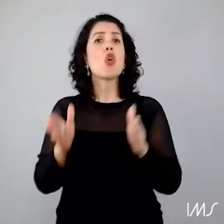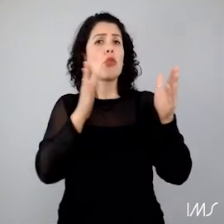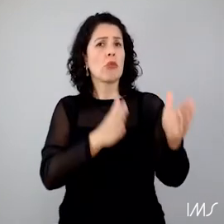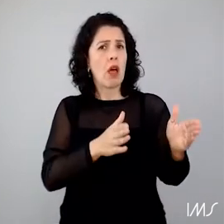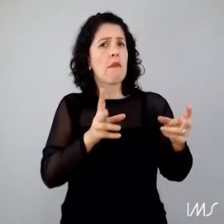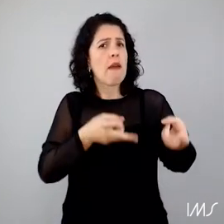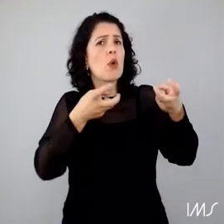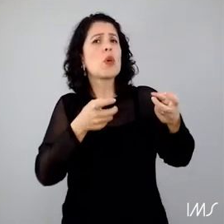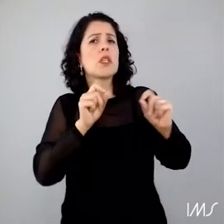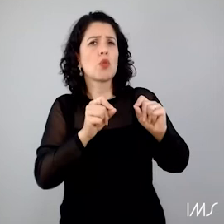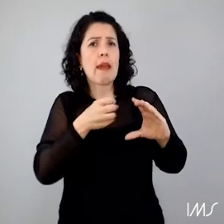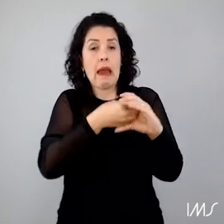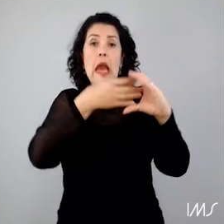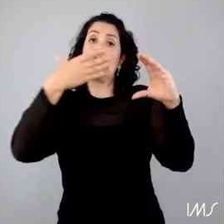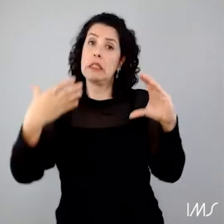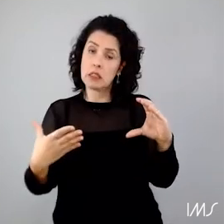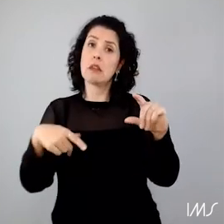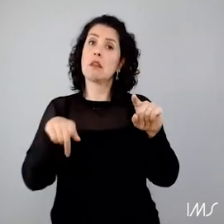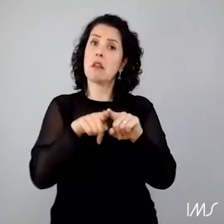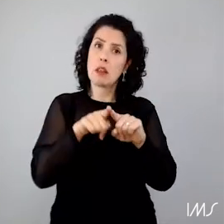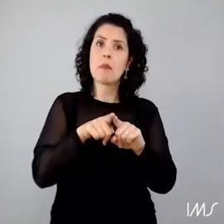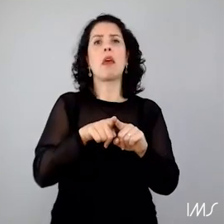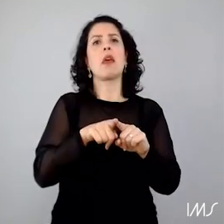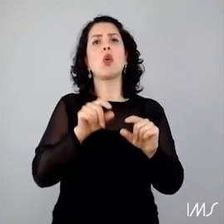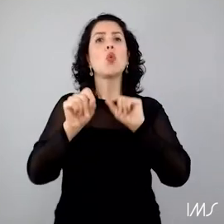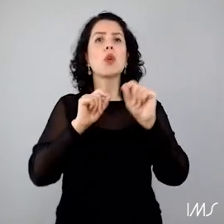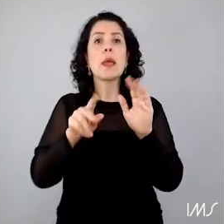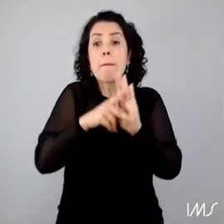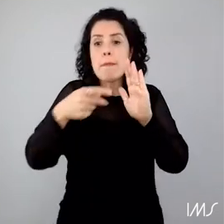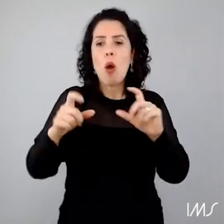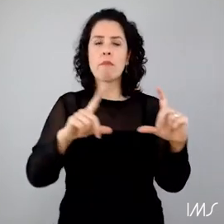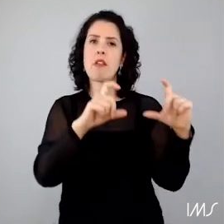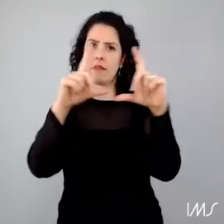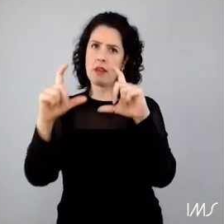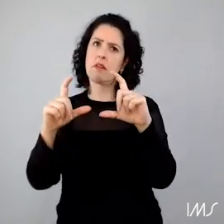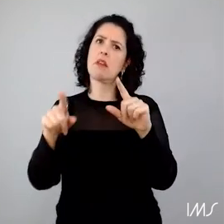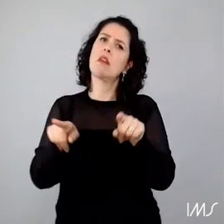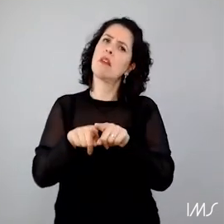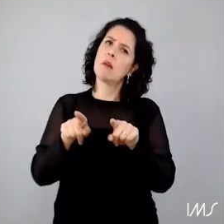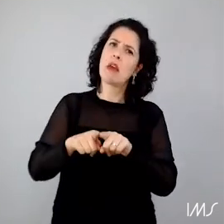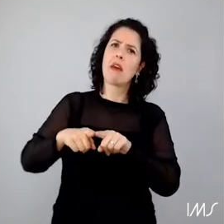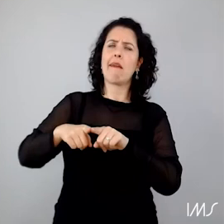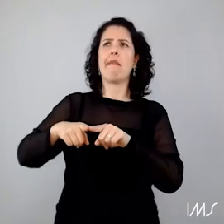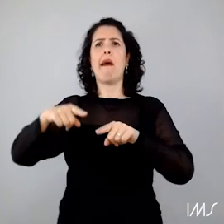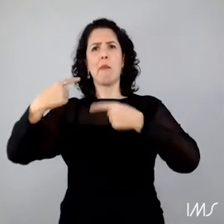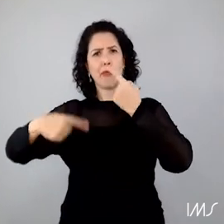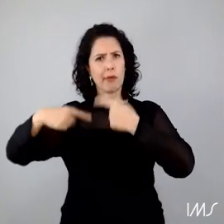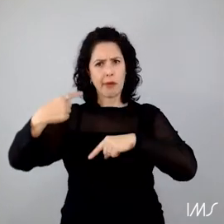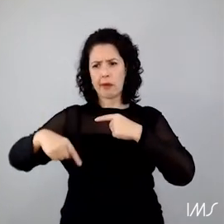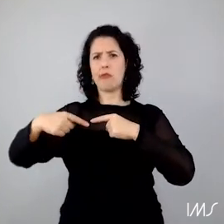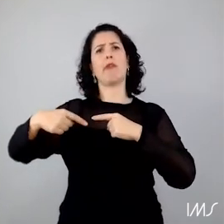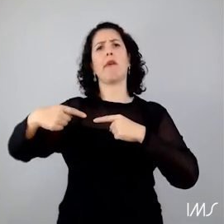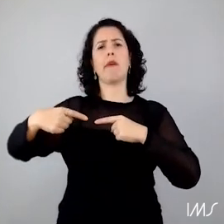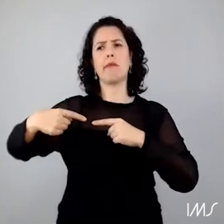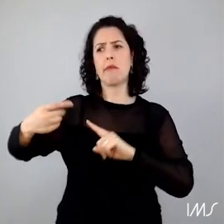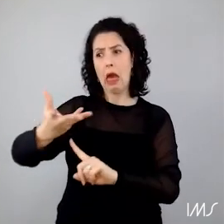crítica das artes, ela, ao incorporar a fotografia, ela se renova necessariamente. Não é possível